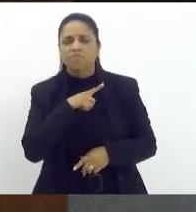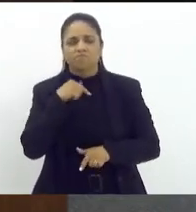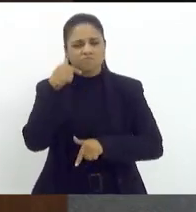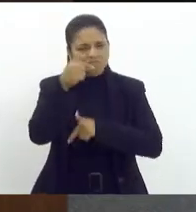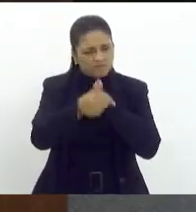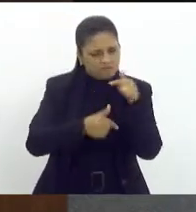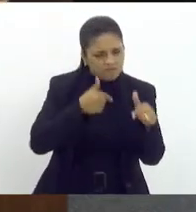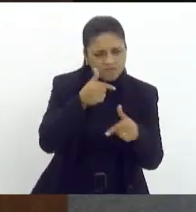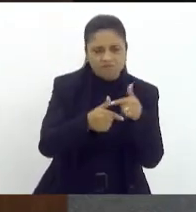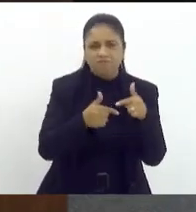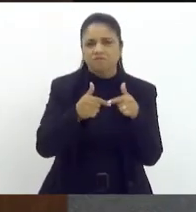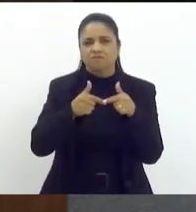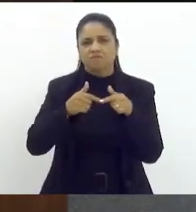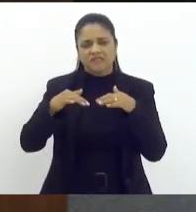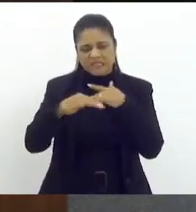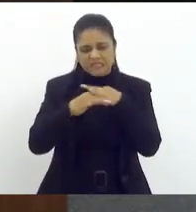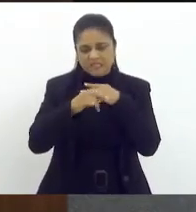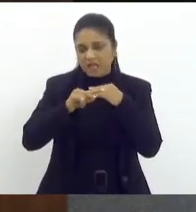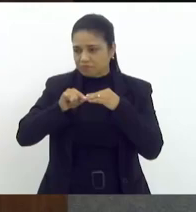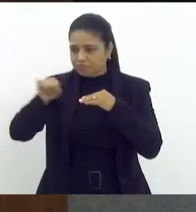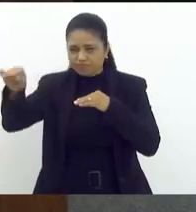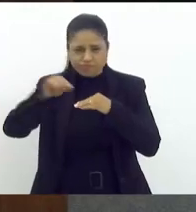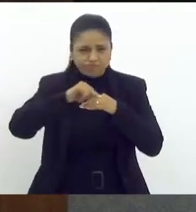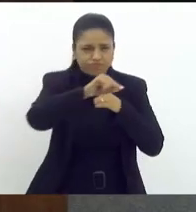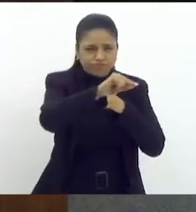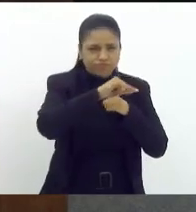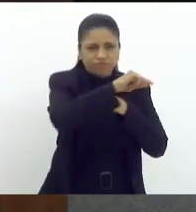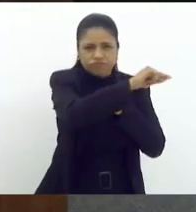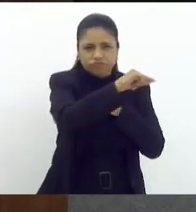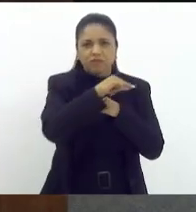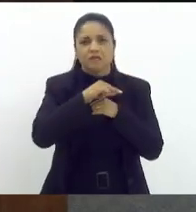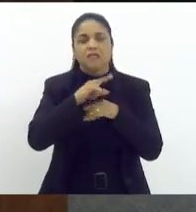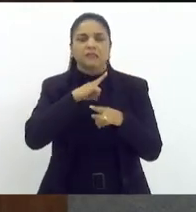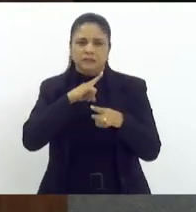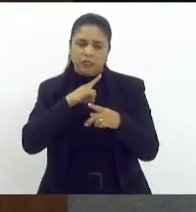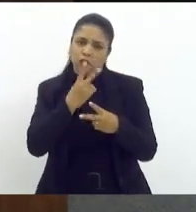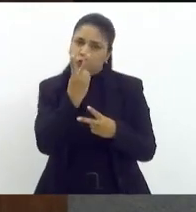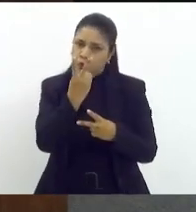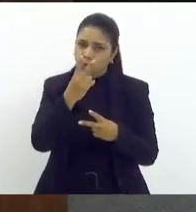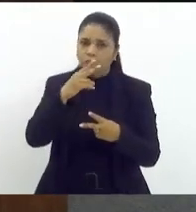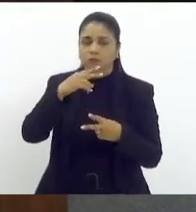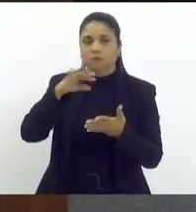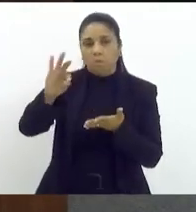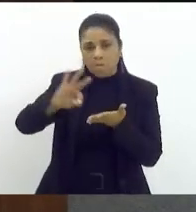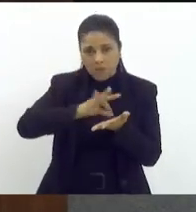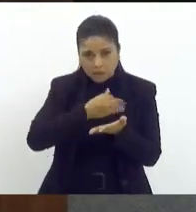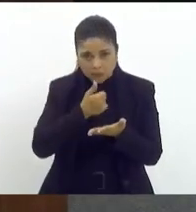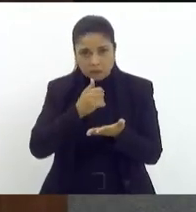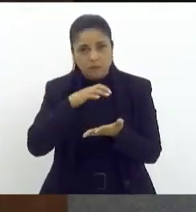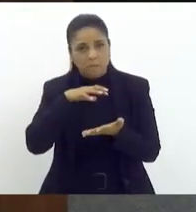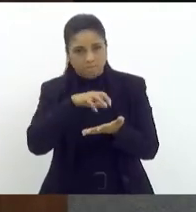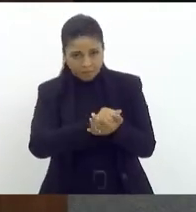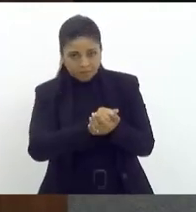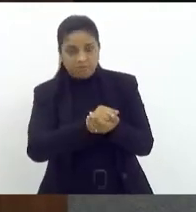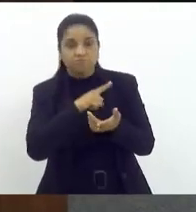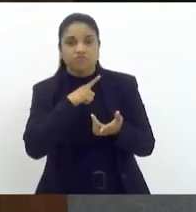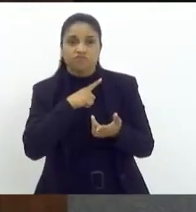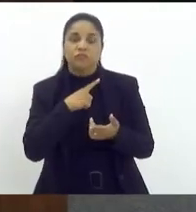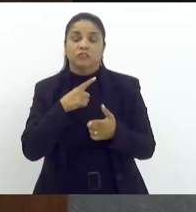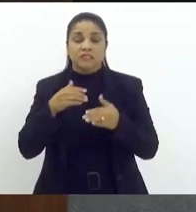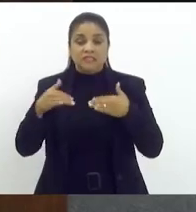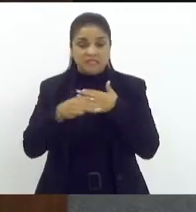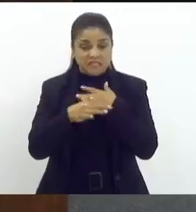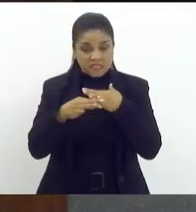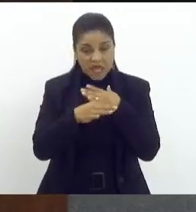cidades diferentes até porque é permitido a possibilidade de ter duas matrículas e trabalhamos em cidades muitas das vezes